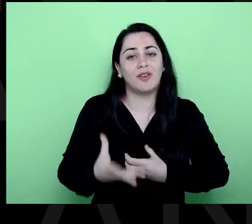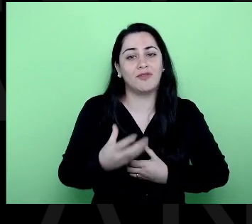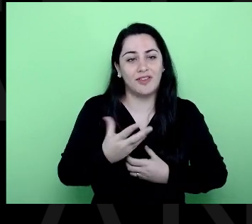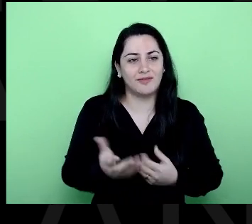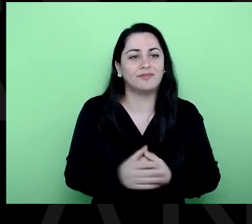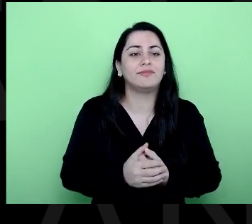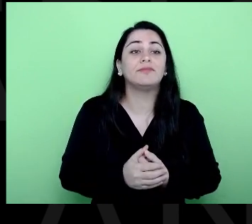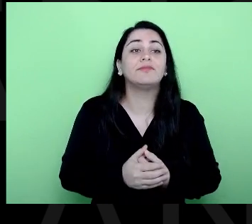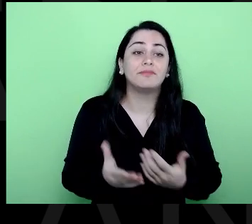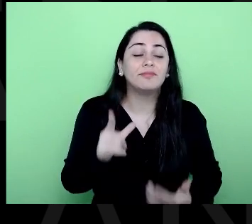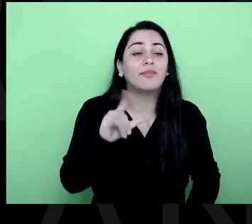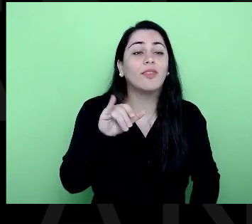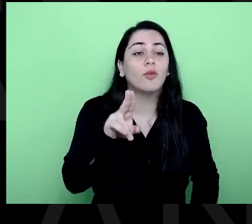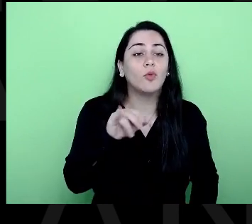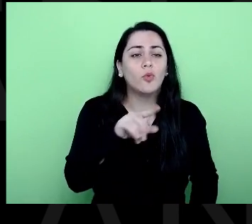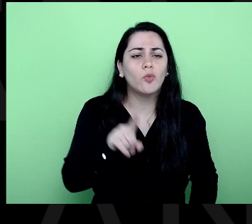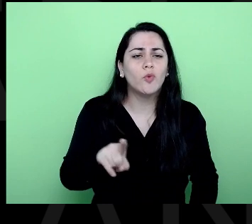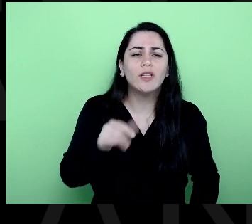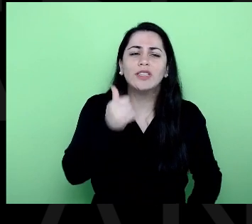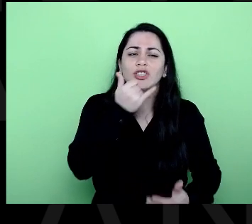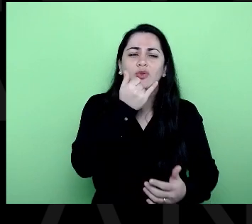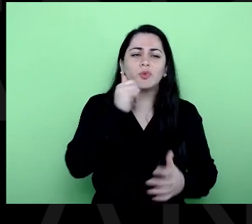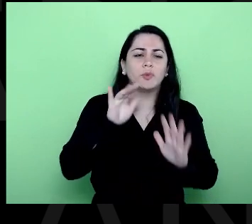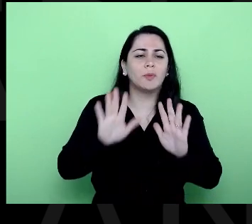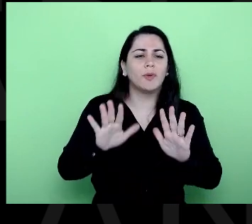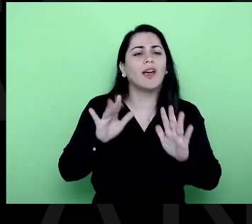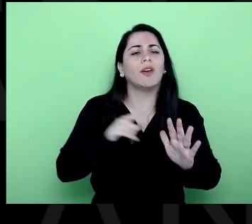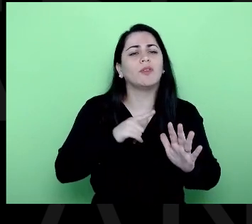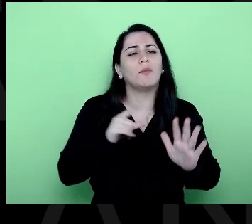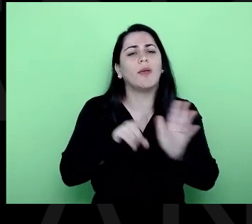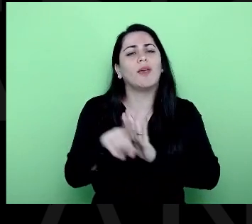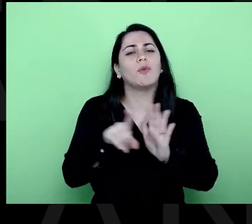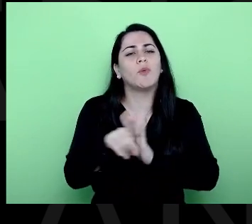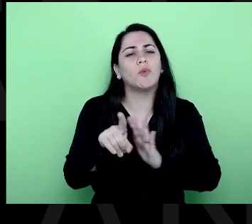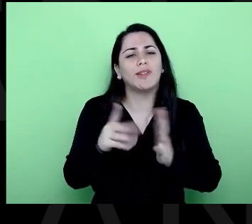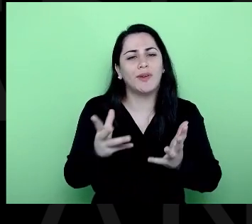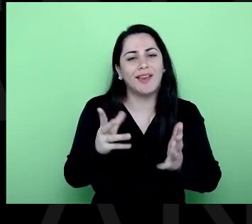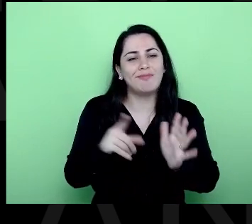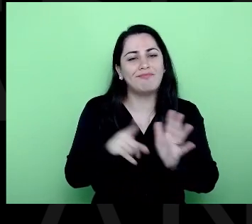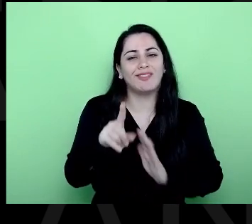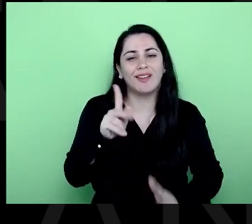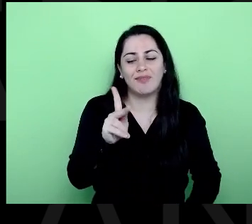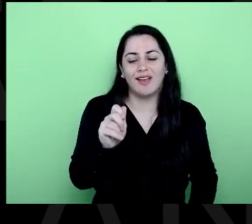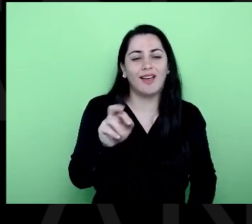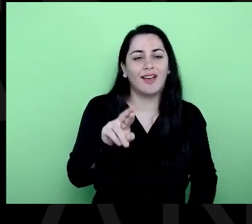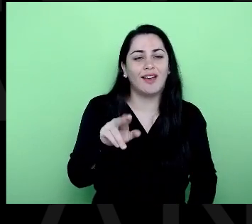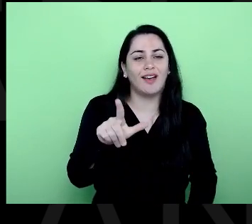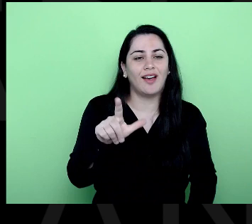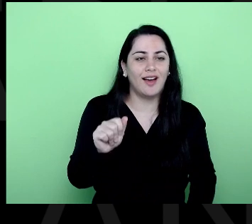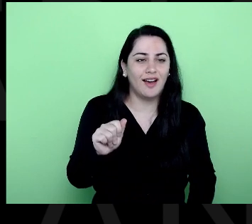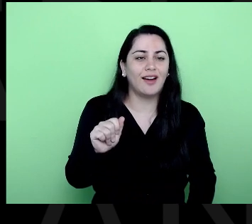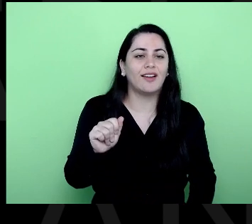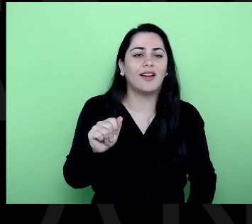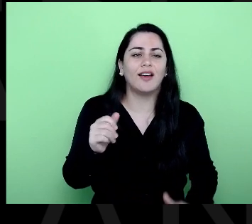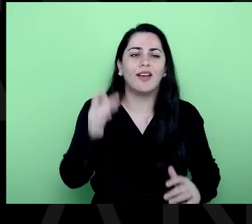O Luiz, dá licença, é que eu tinha umas perguntas para a Carla e eu já acho que eu tenho um